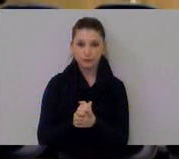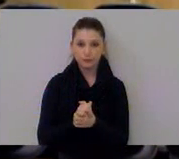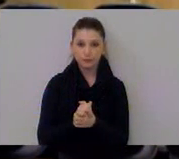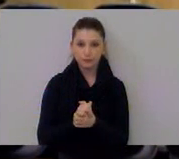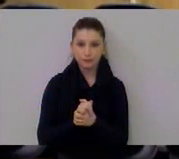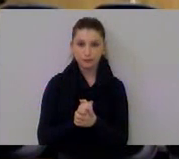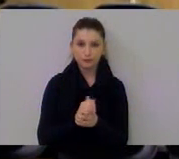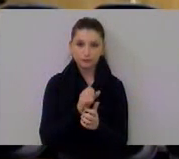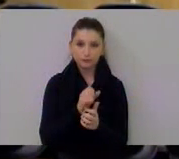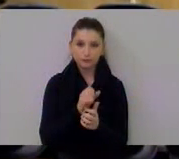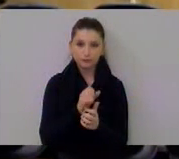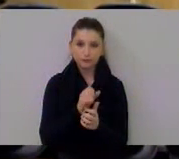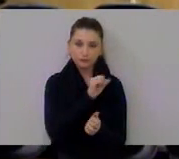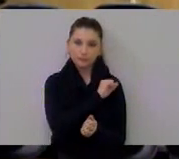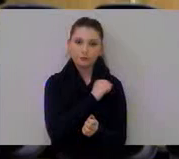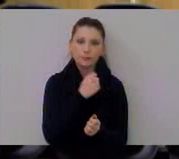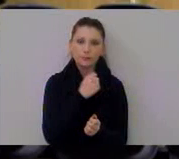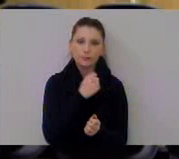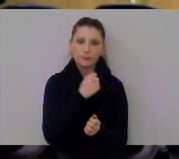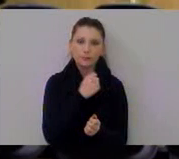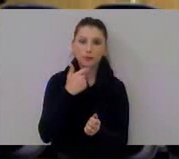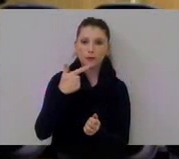Indicação